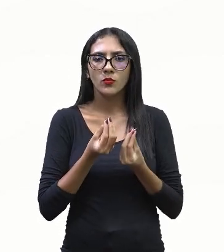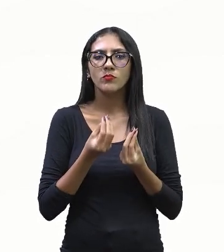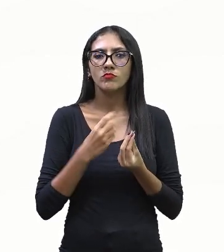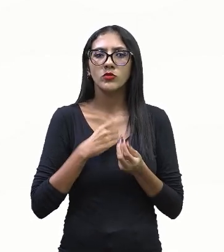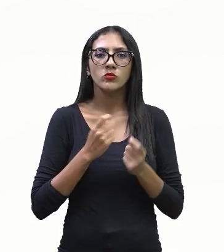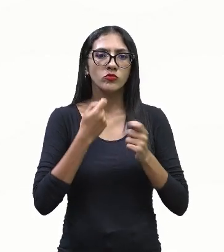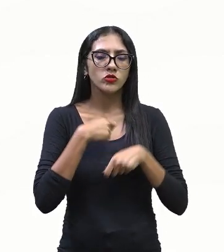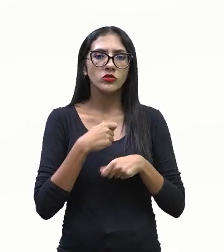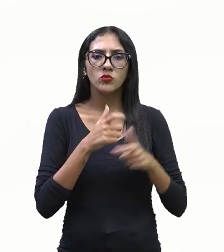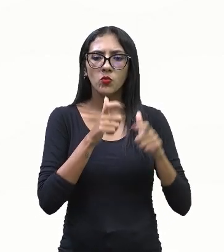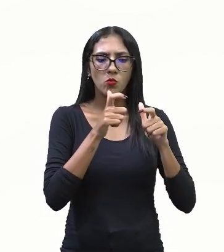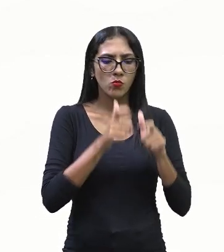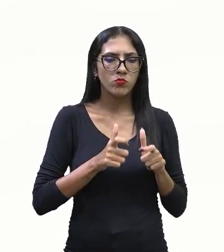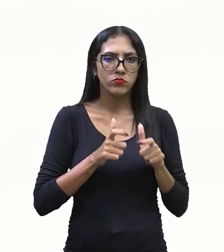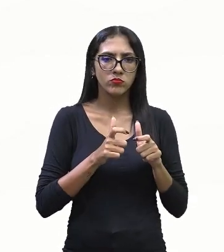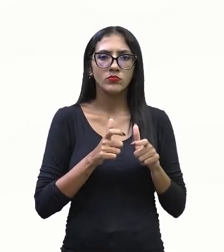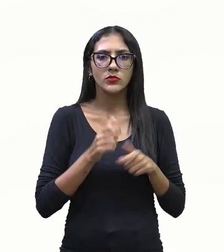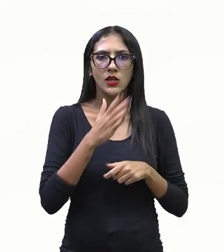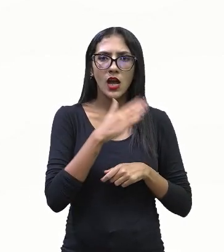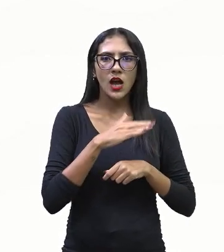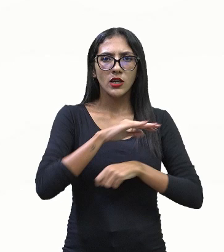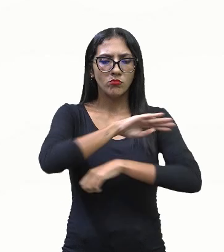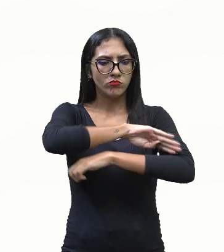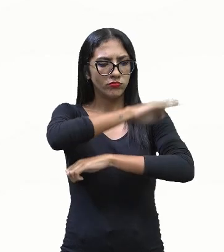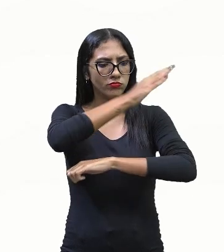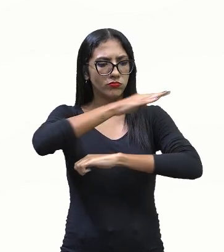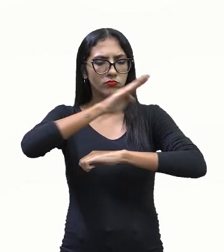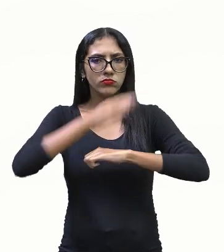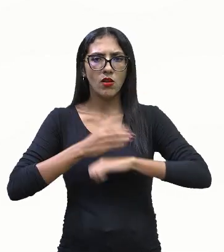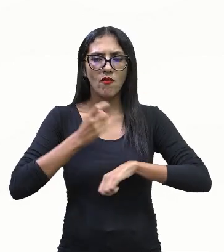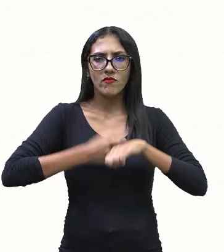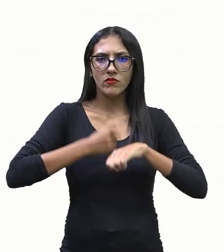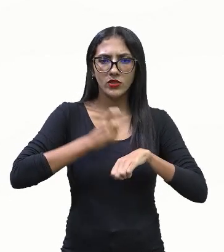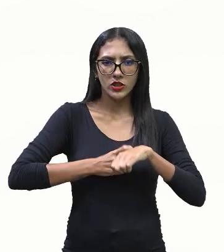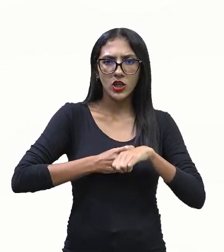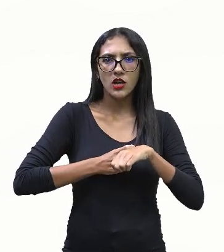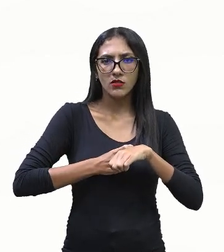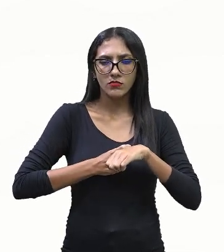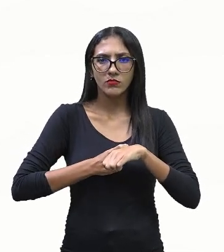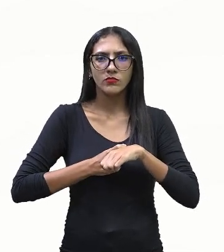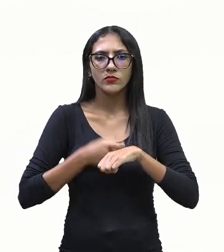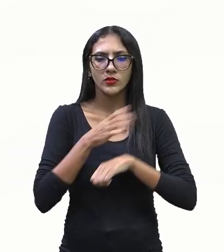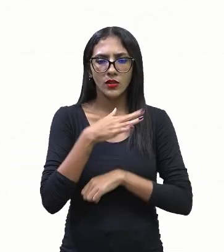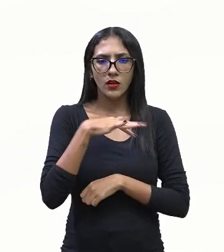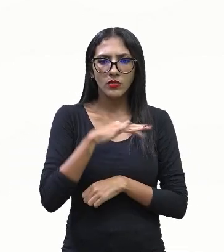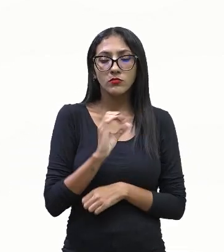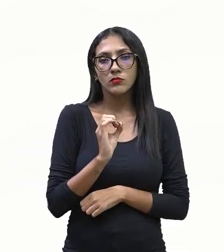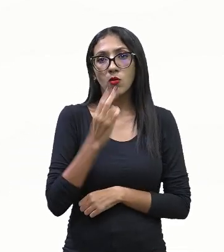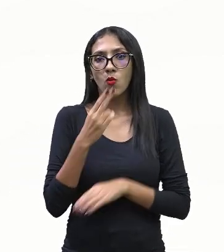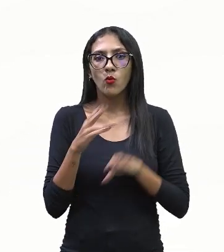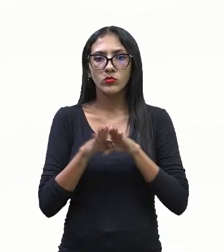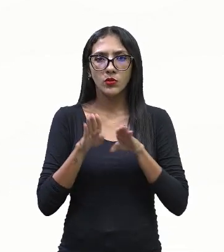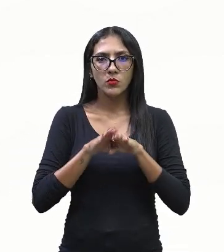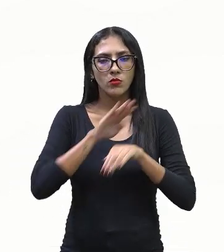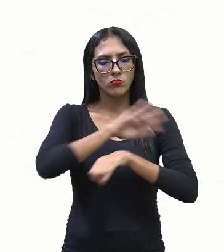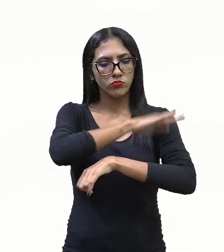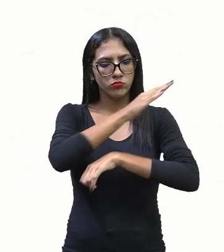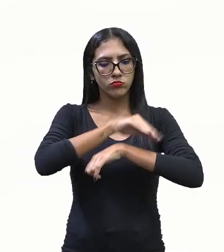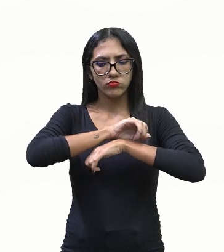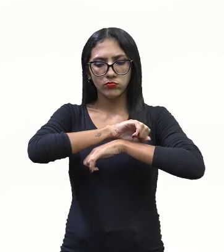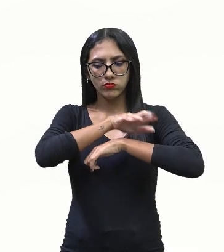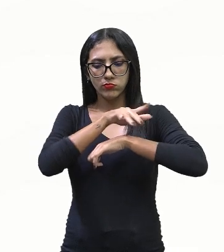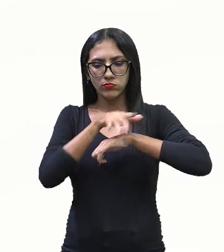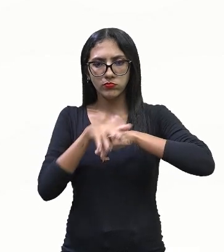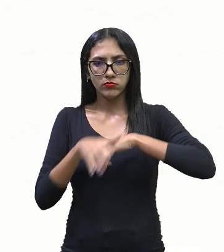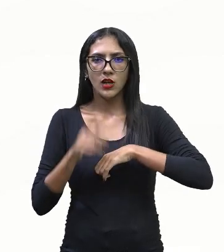se concentrar lá nas geleiras, né, já na sua forma sólida, melhor dizendo, ou então ela pode escorrer, né,